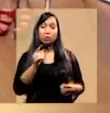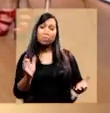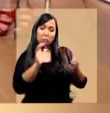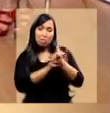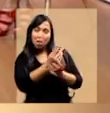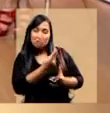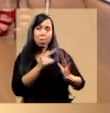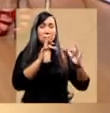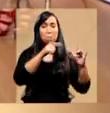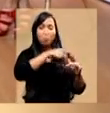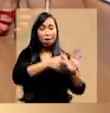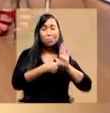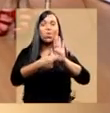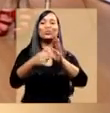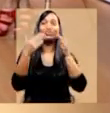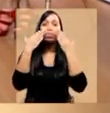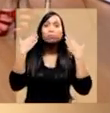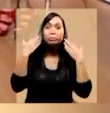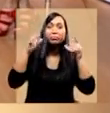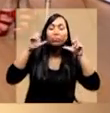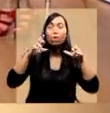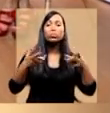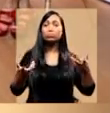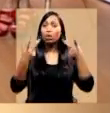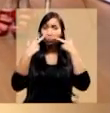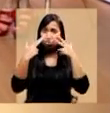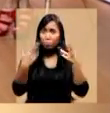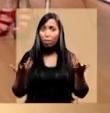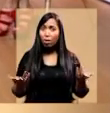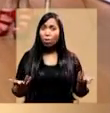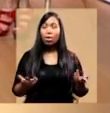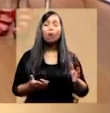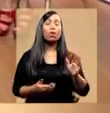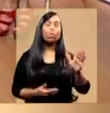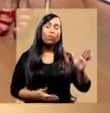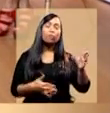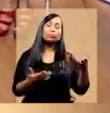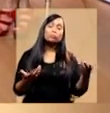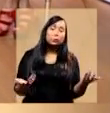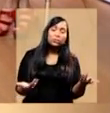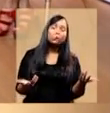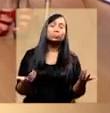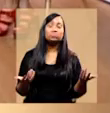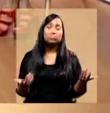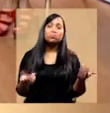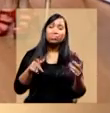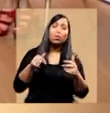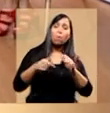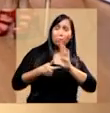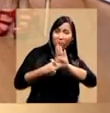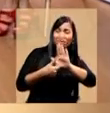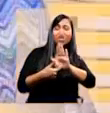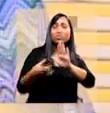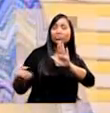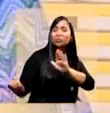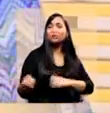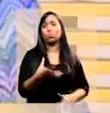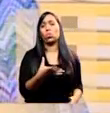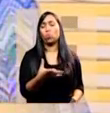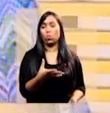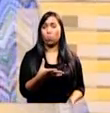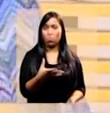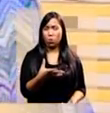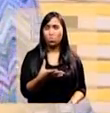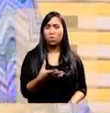de um namorado, não é? Isso é mais comum do que a gente pensa? Eu acho que são manifestações novas,